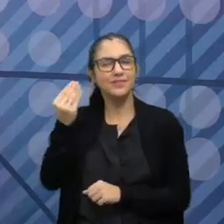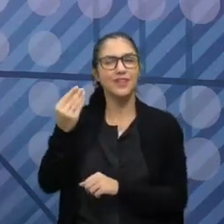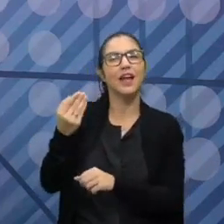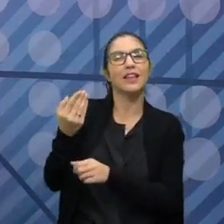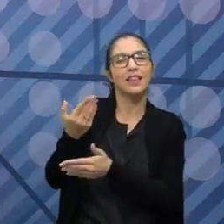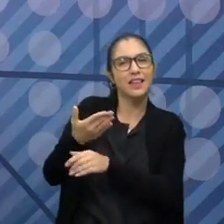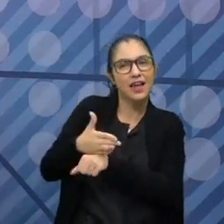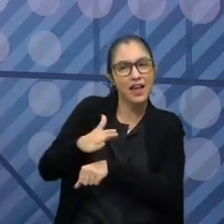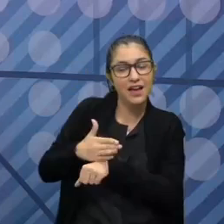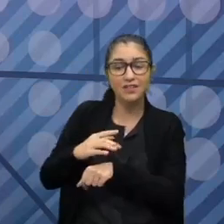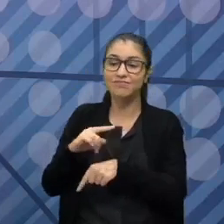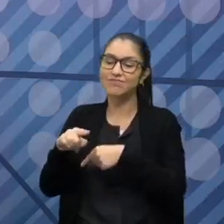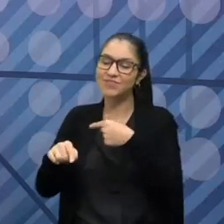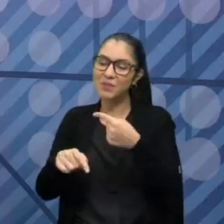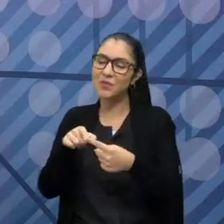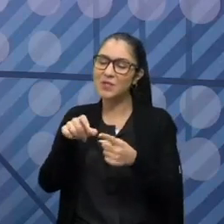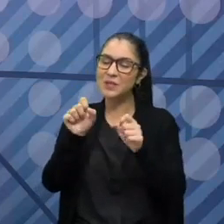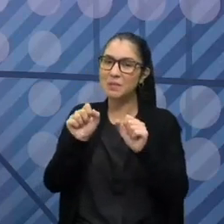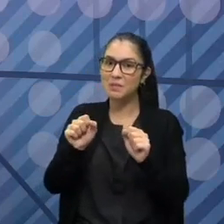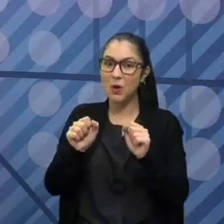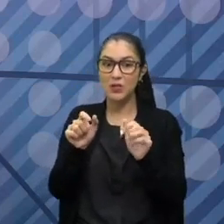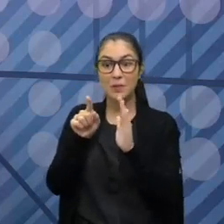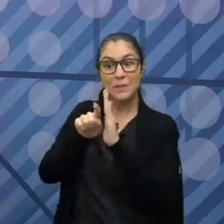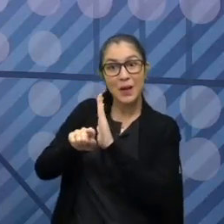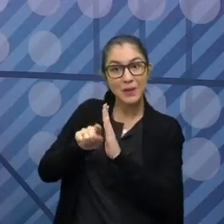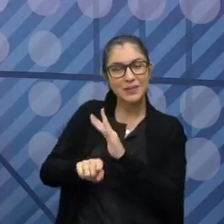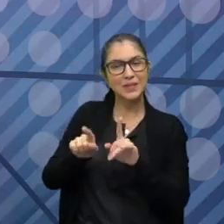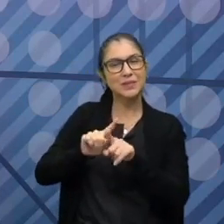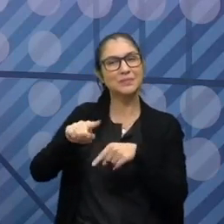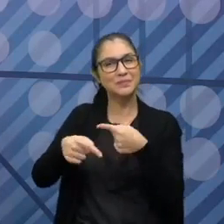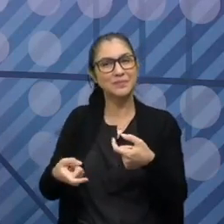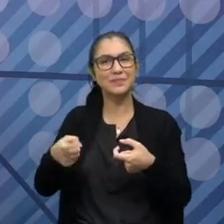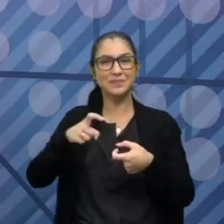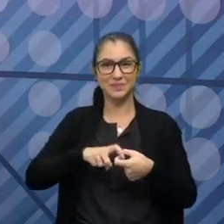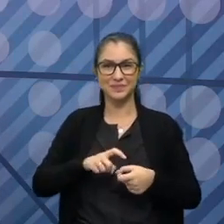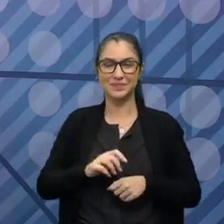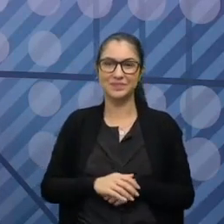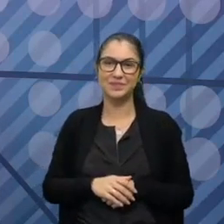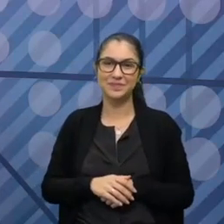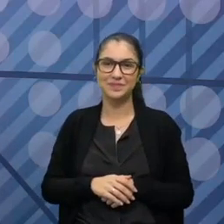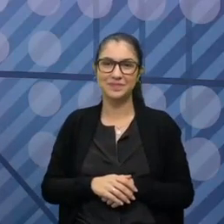esses sinais, enquanto também você pode colocar as suas perguntas e a gente já volta.